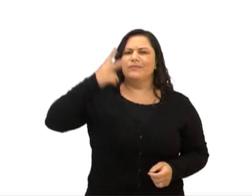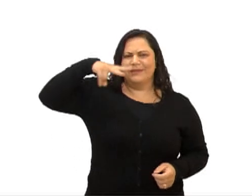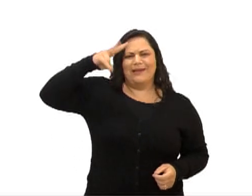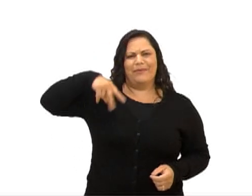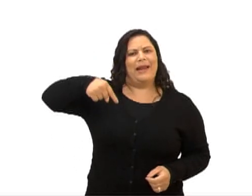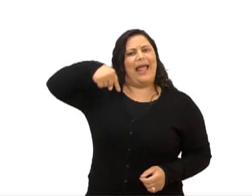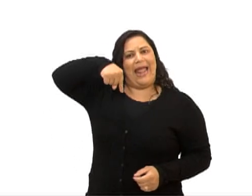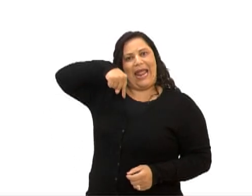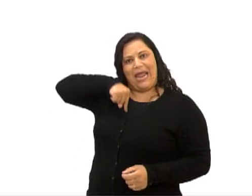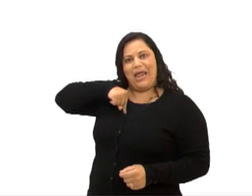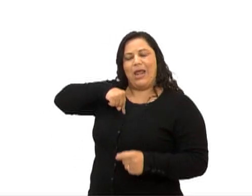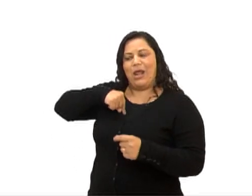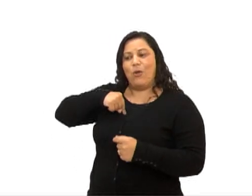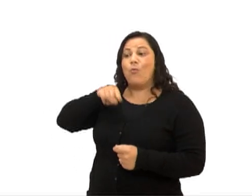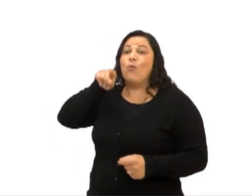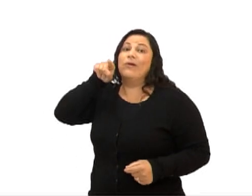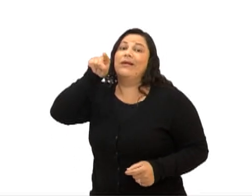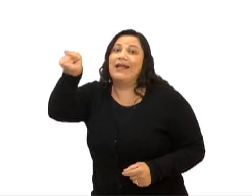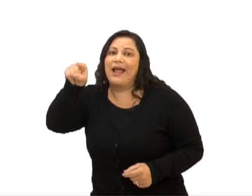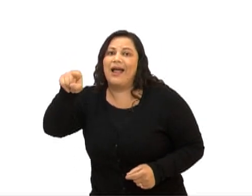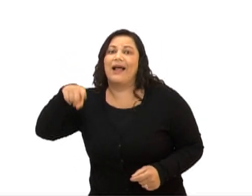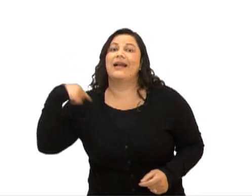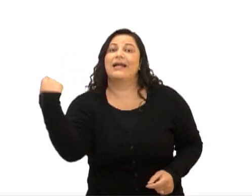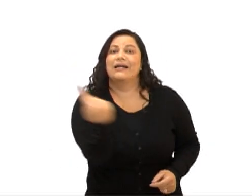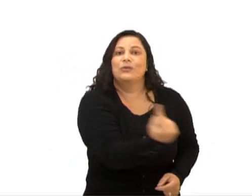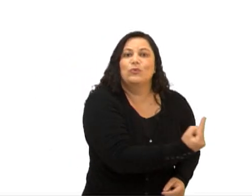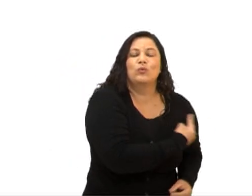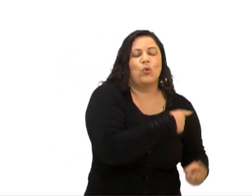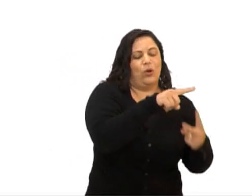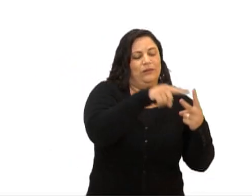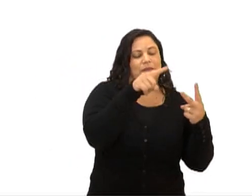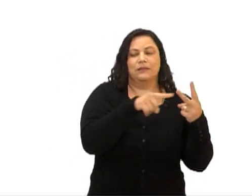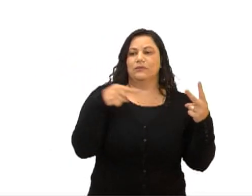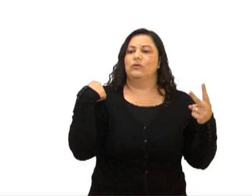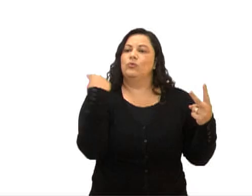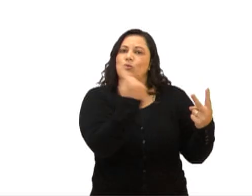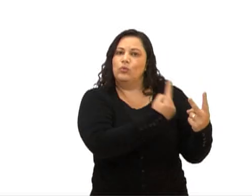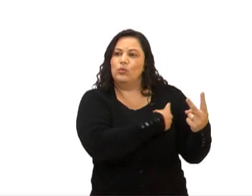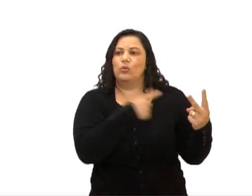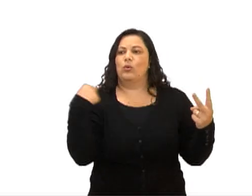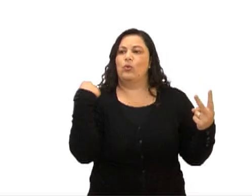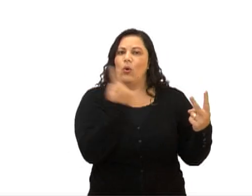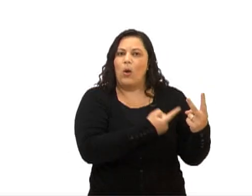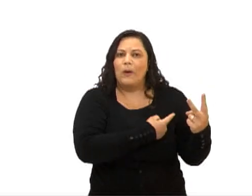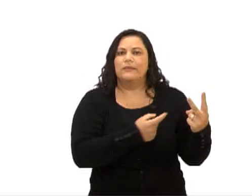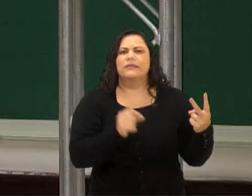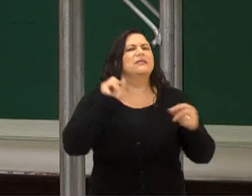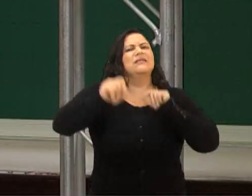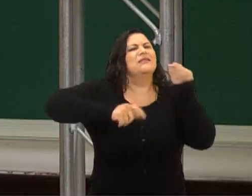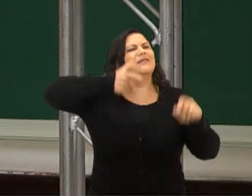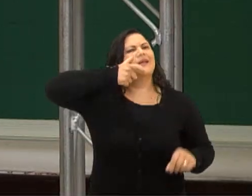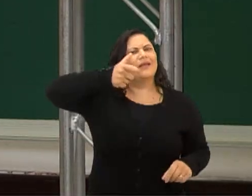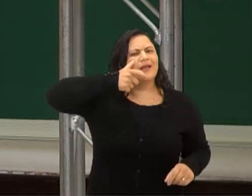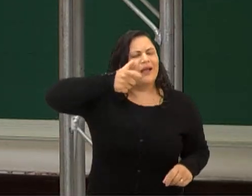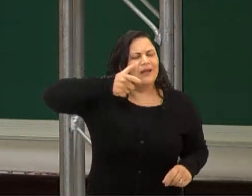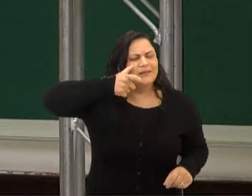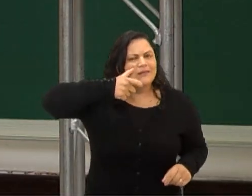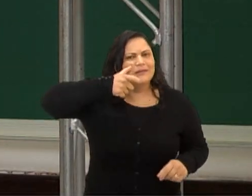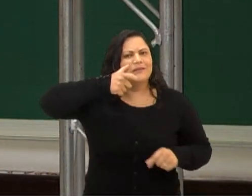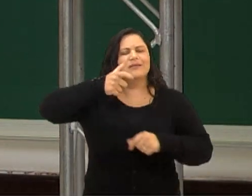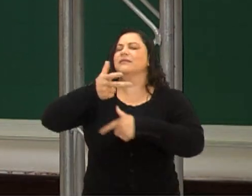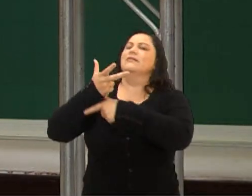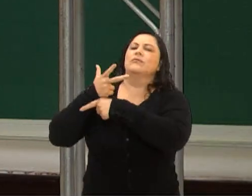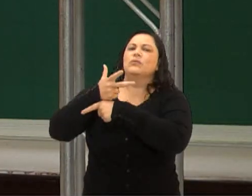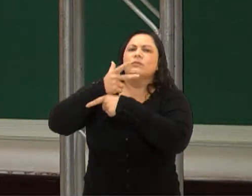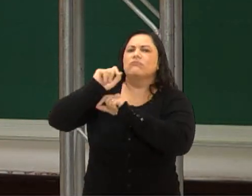mais alguém somos nós. Então, eu tenho ali, assistimos às videoaulas. Quem assistimos às videoaulas, né? Se